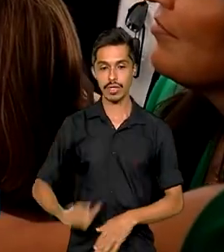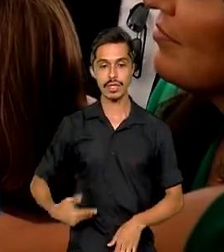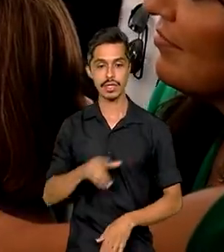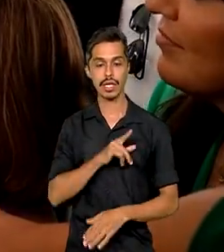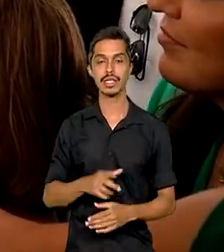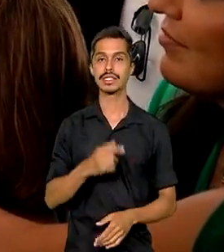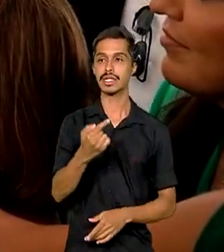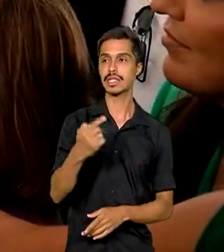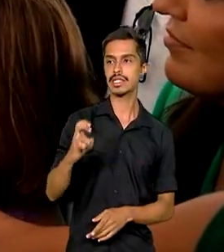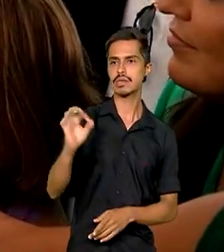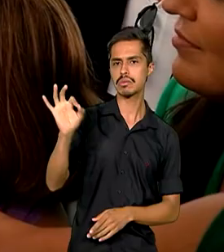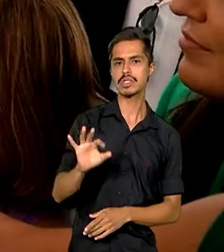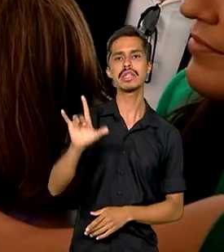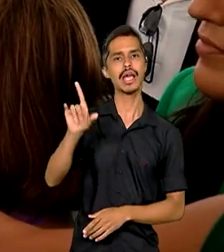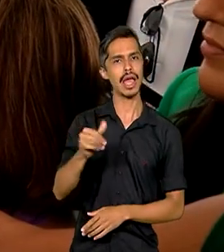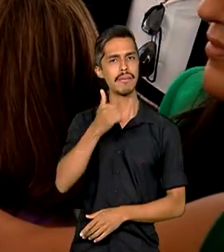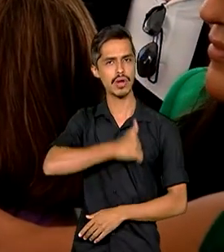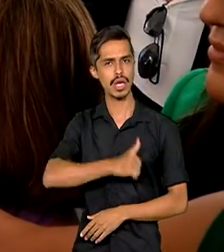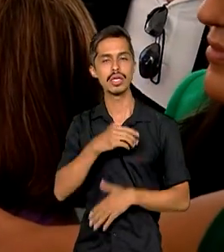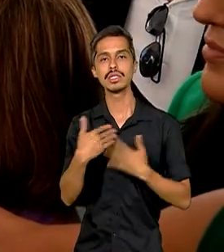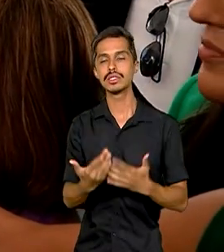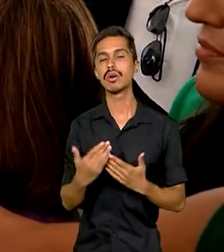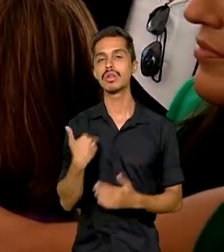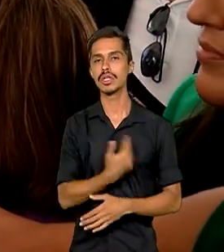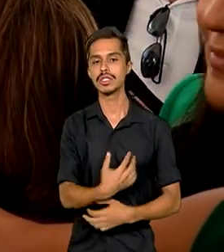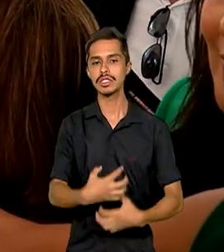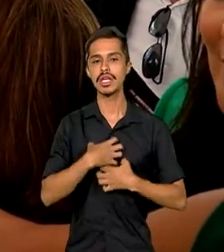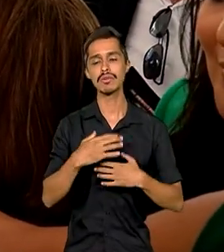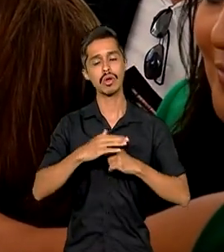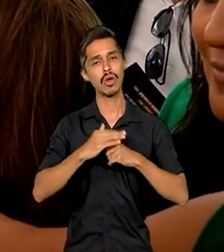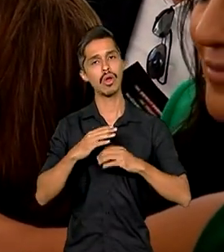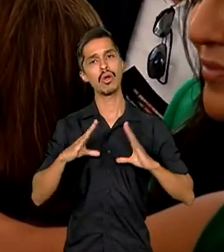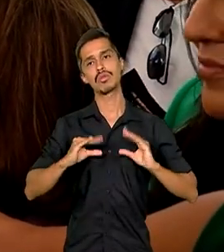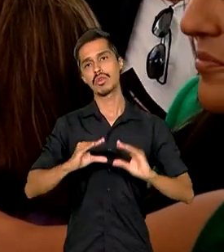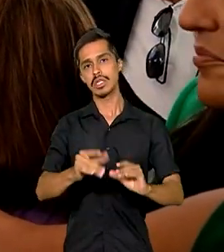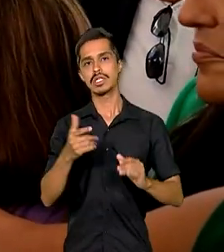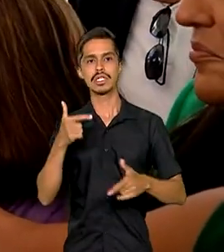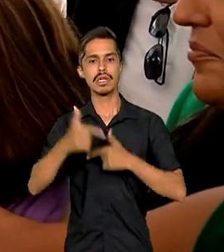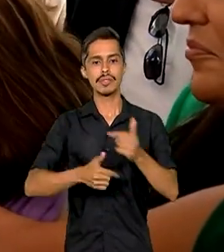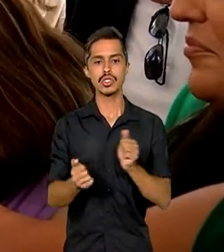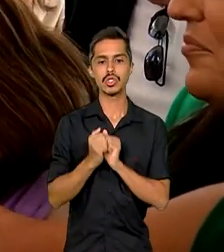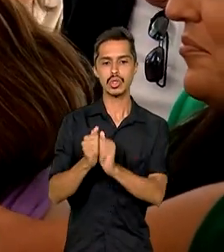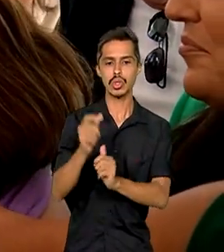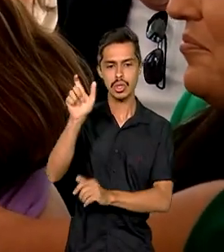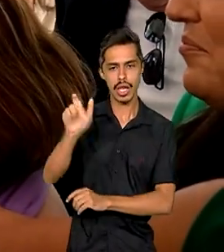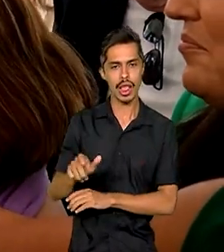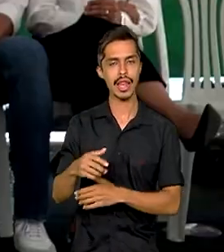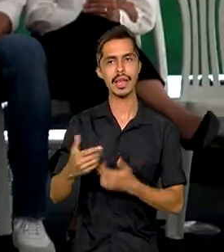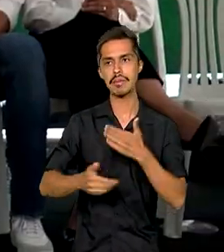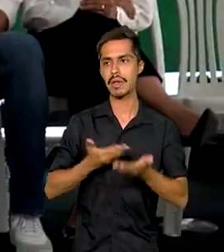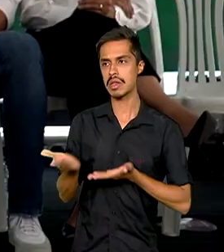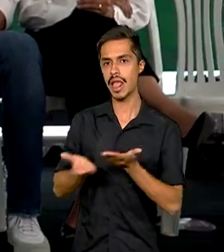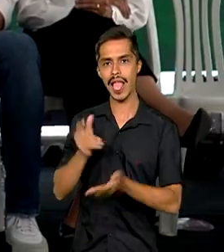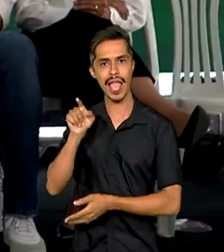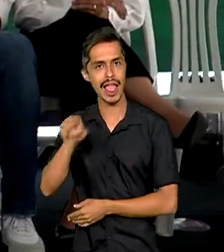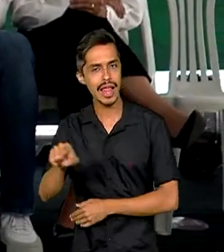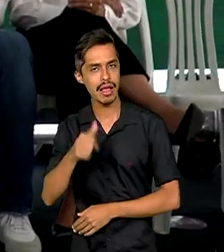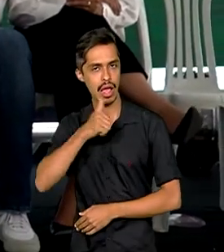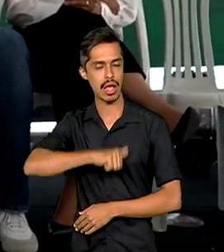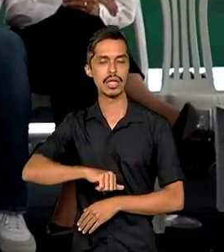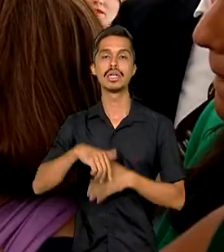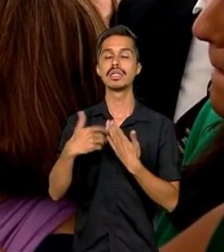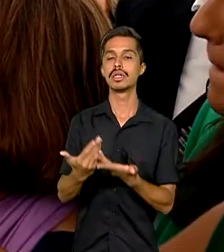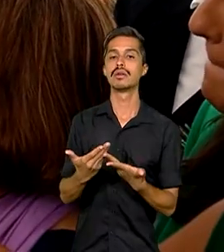75% são mulheres. Então, a gente se sente muito confortável em trabalhar junto com elas, trabalhar para elas e ter